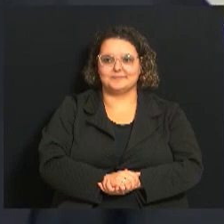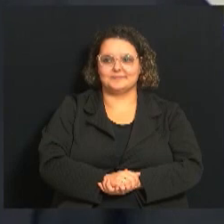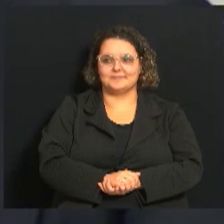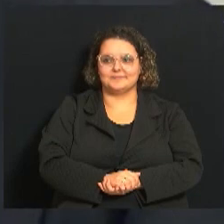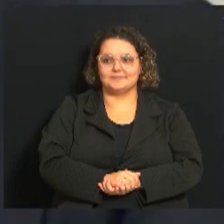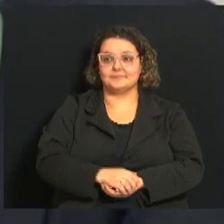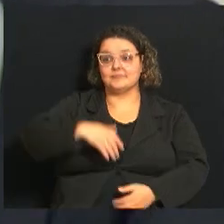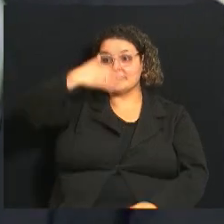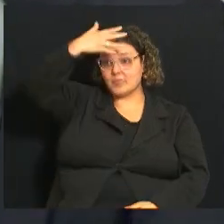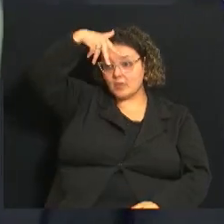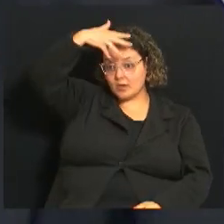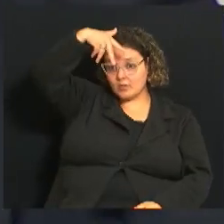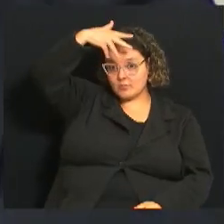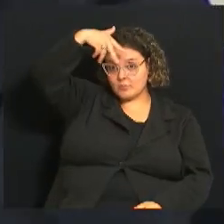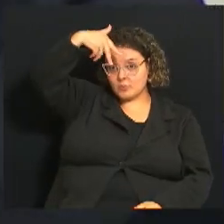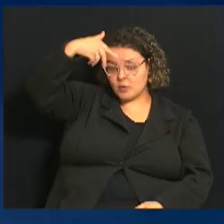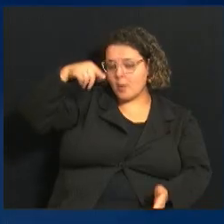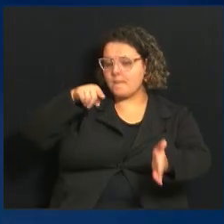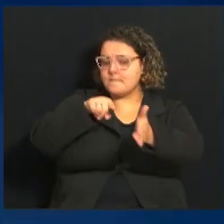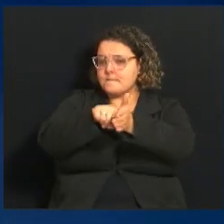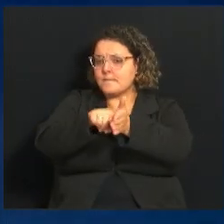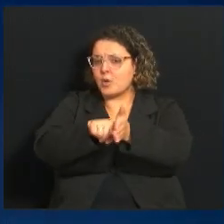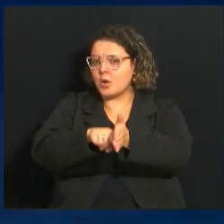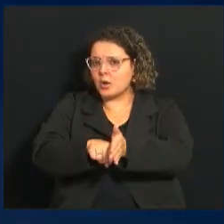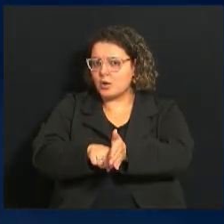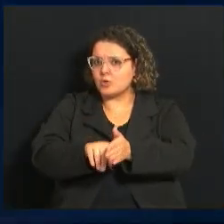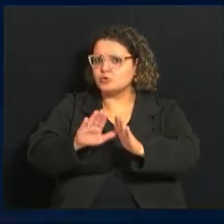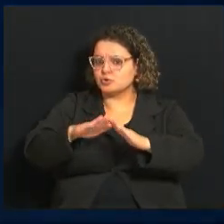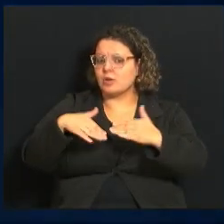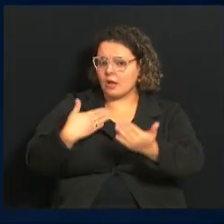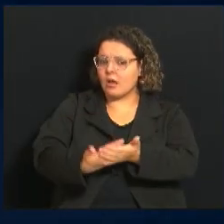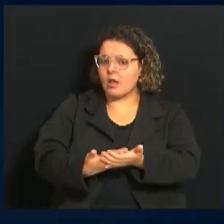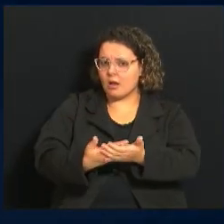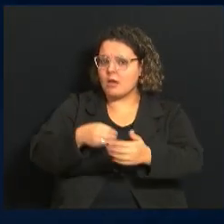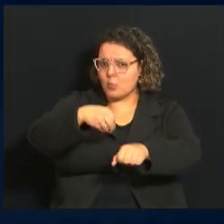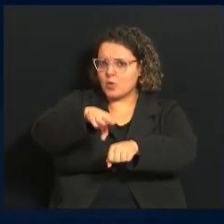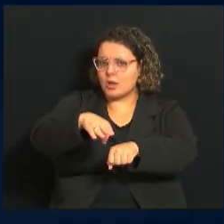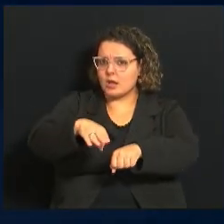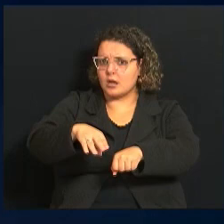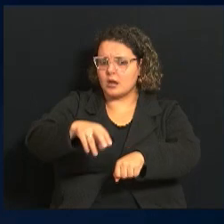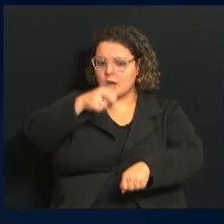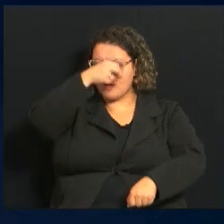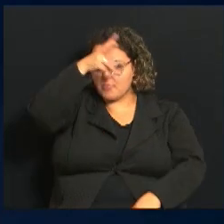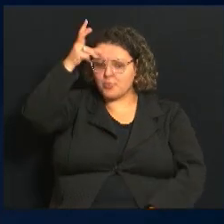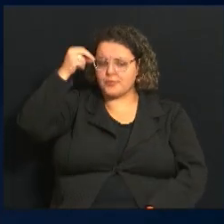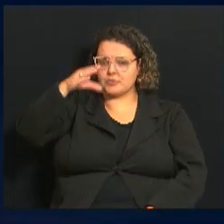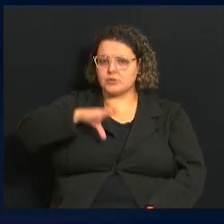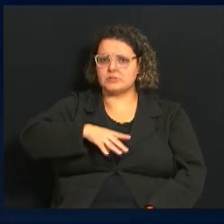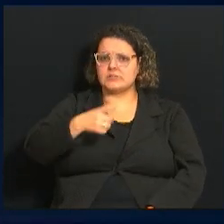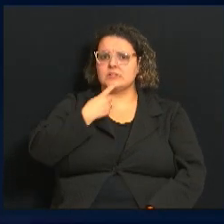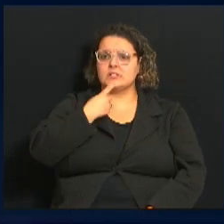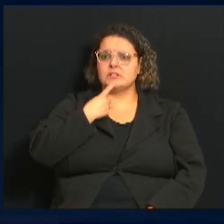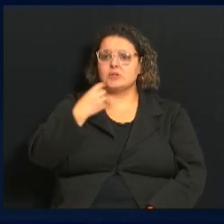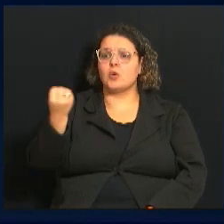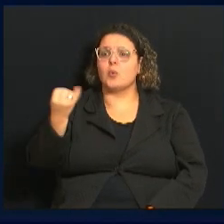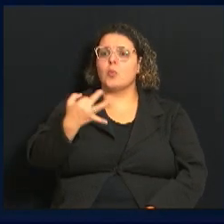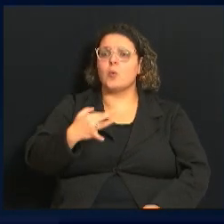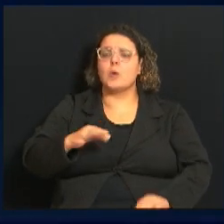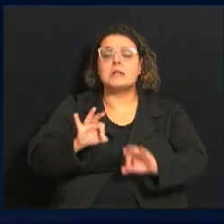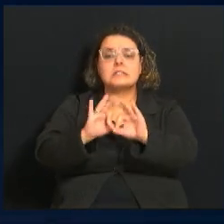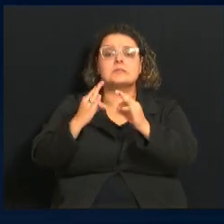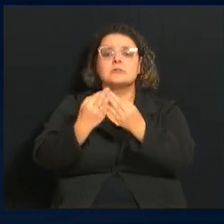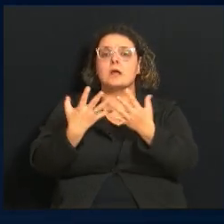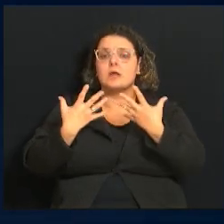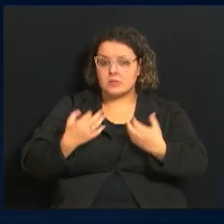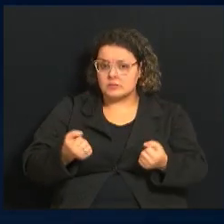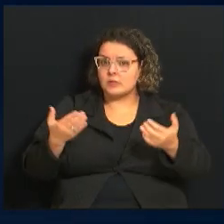Rodrigo da Farmadic questiona, por meio de requerimento encaminhado à Prefeitura de Campinas, quantas famílias recebem